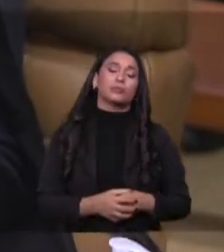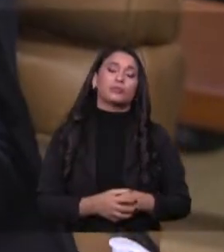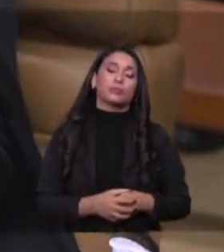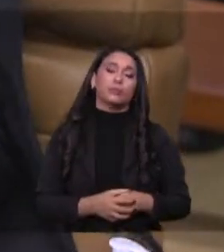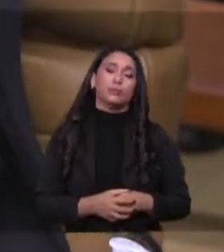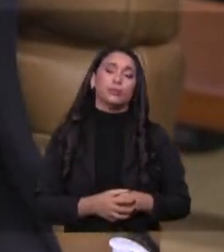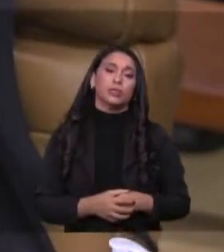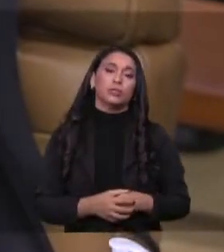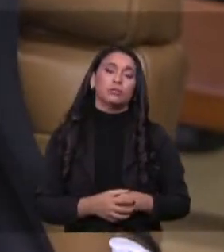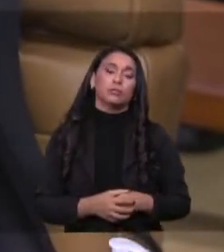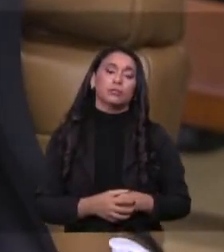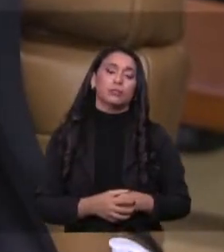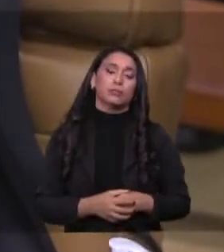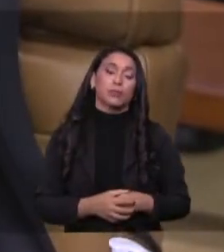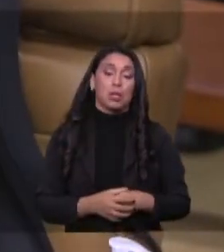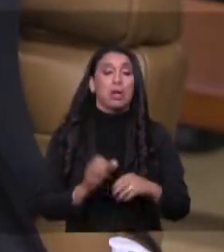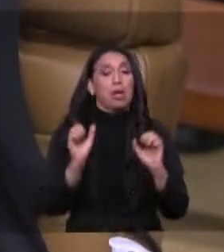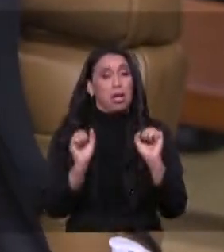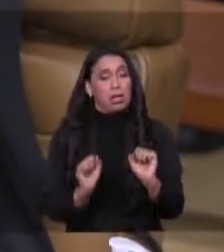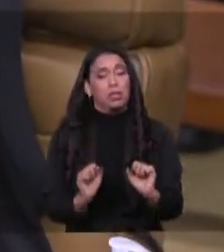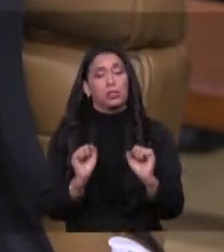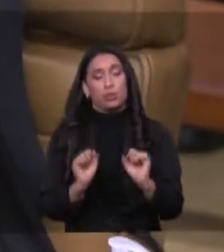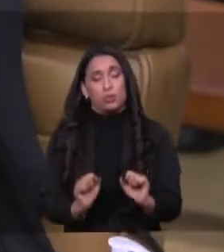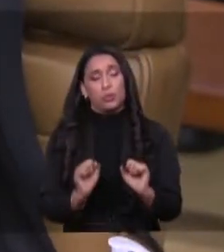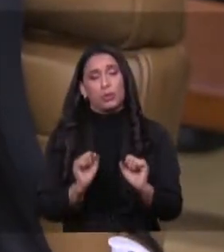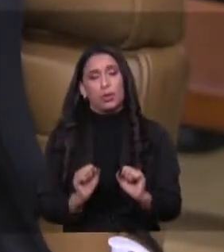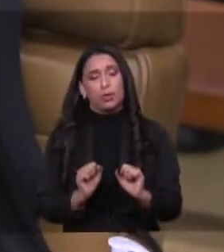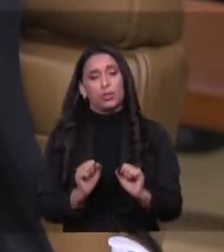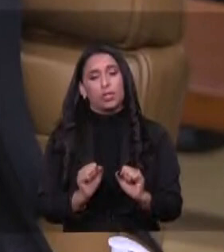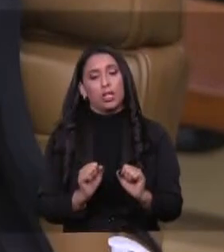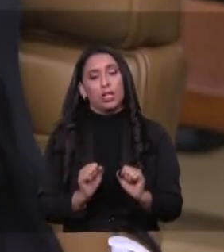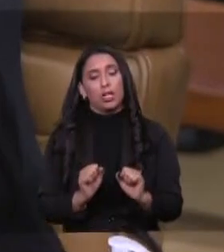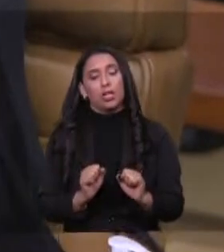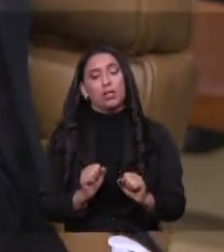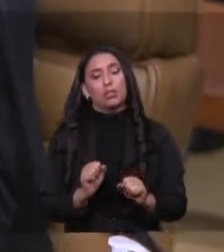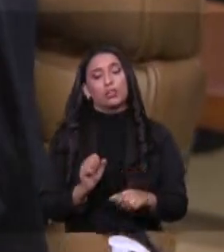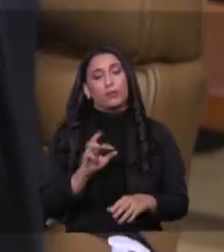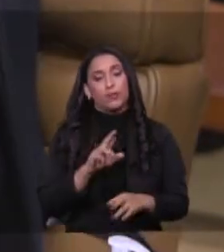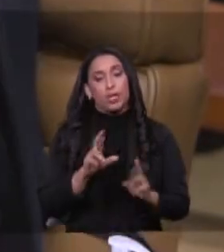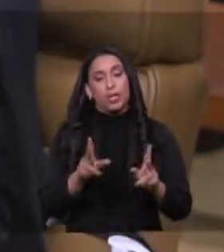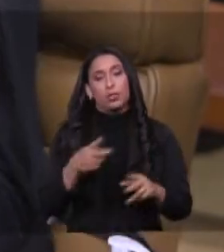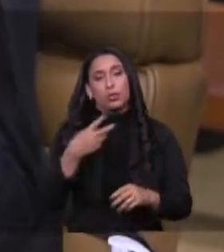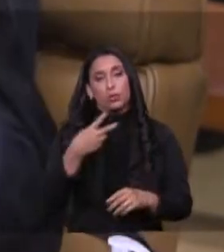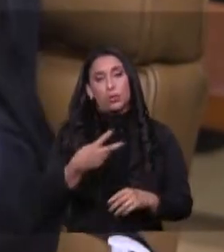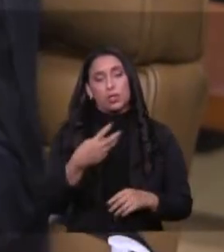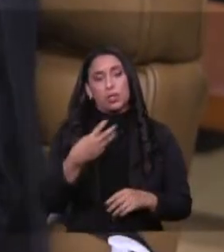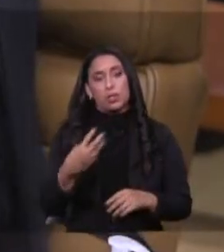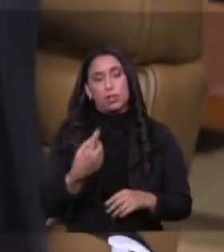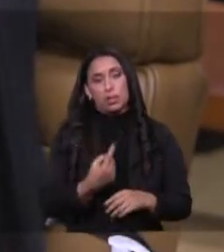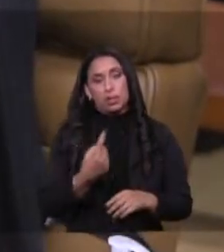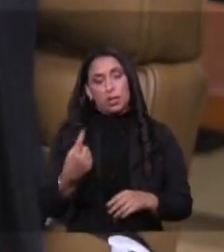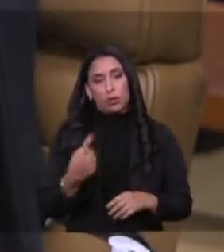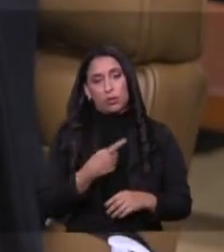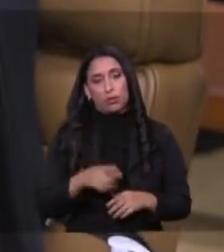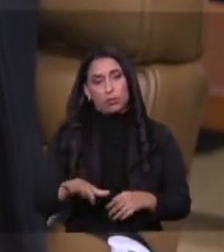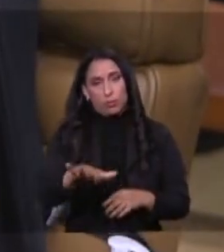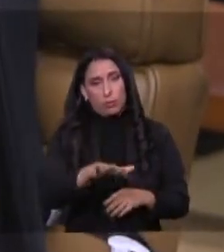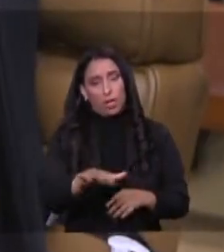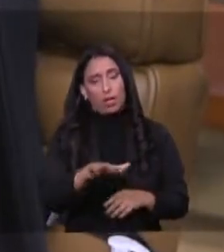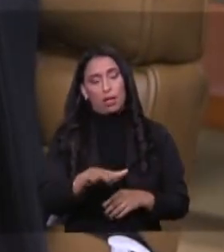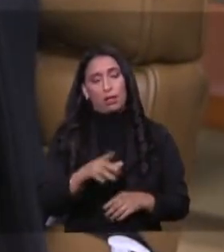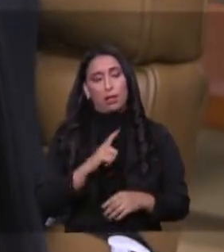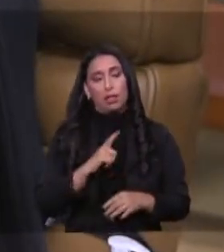termos aí sim uma possibilidade alternativa fora do contexto do 231. Então, por fim,